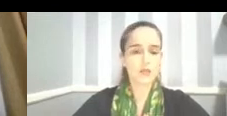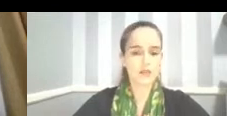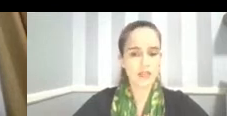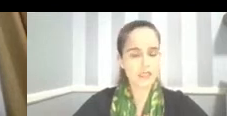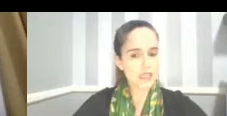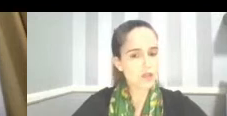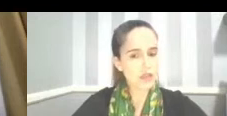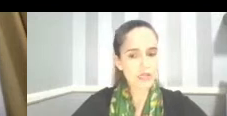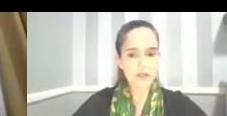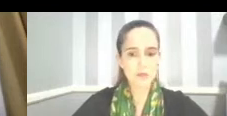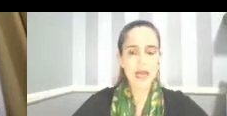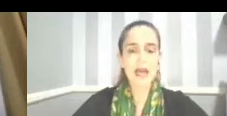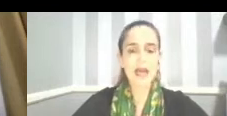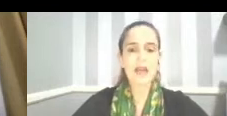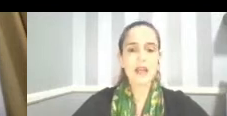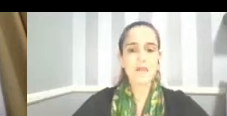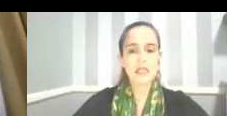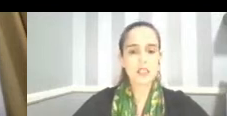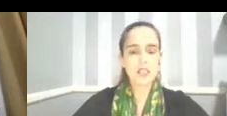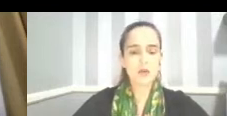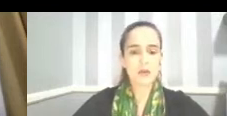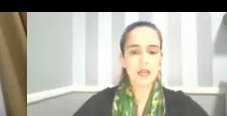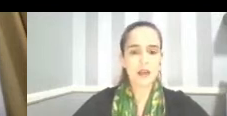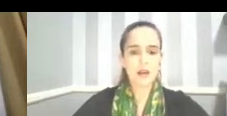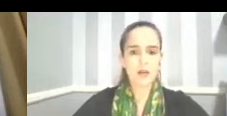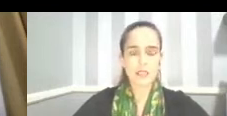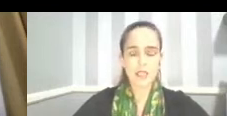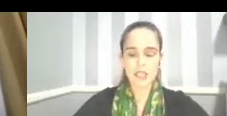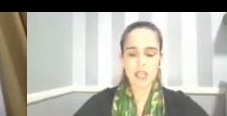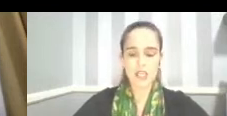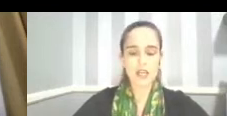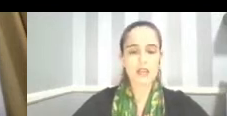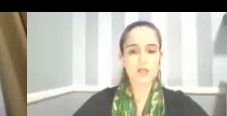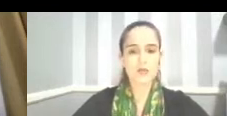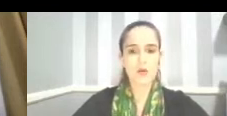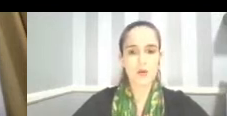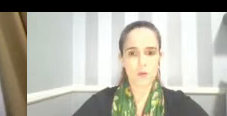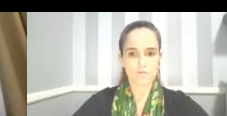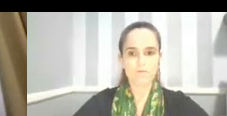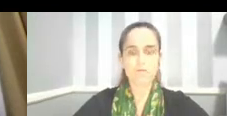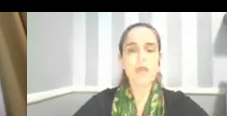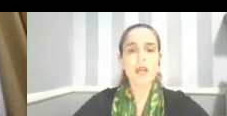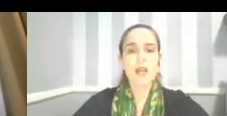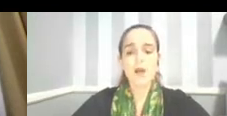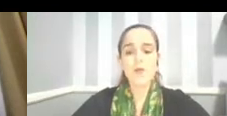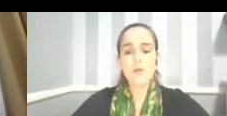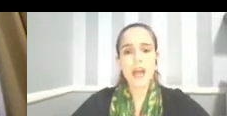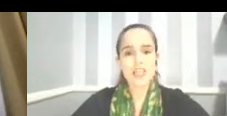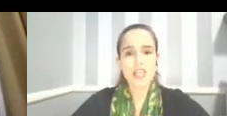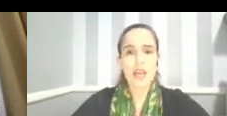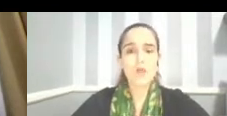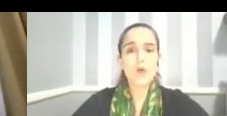gente não tem o que fazer só em nível hospitalar, mas a gente acompanha o paciente até a chegada do socorro.